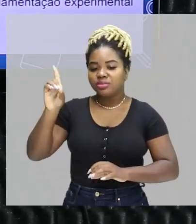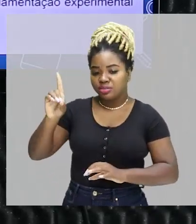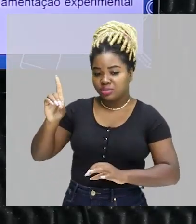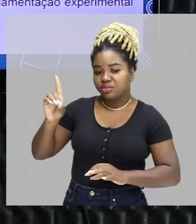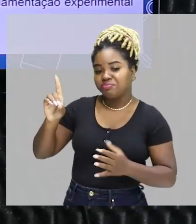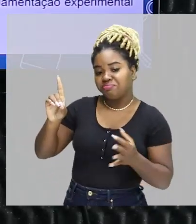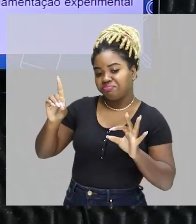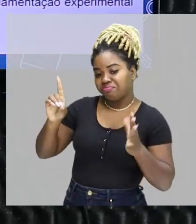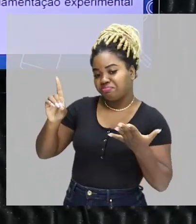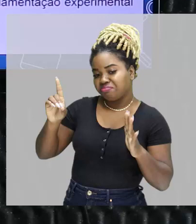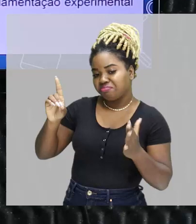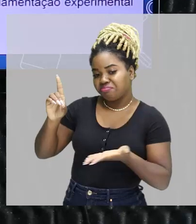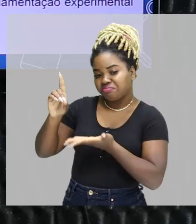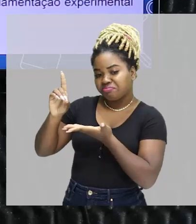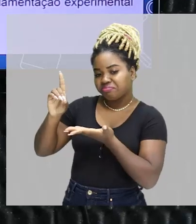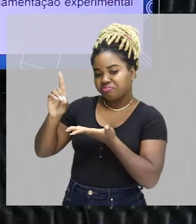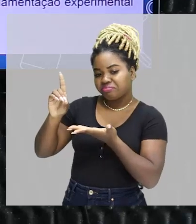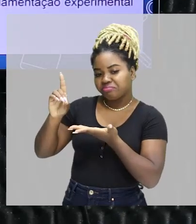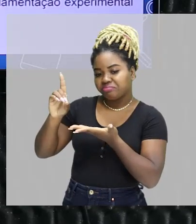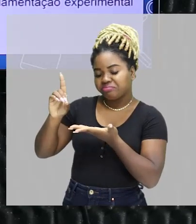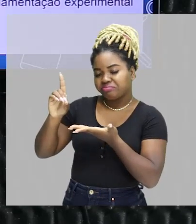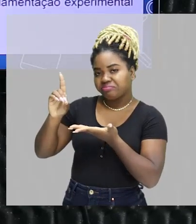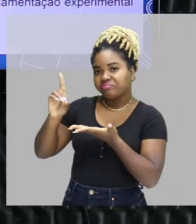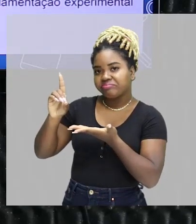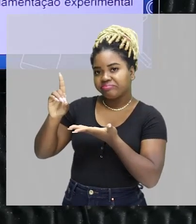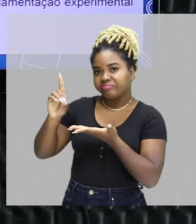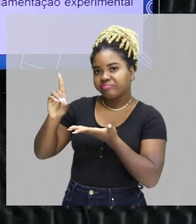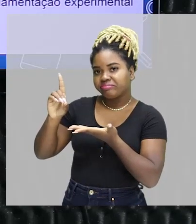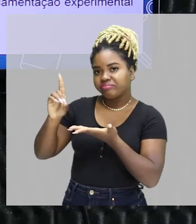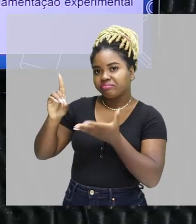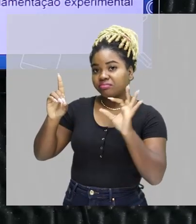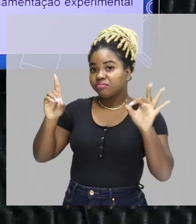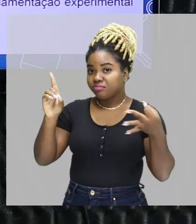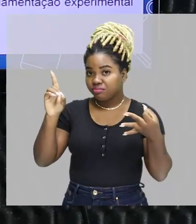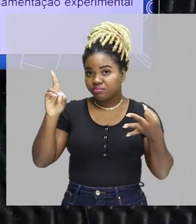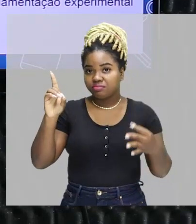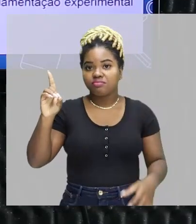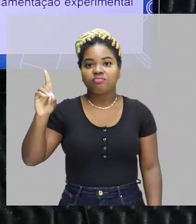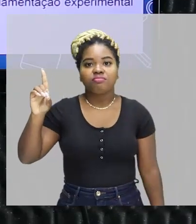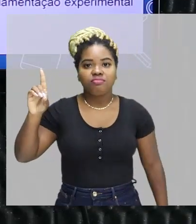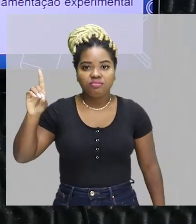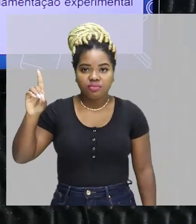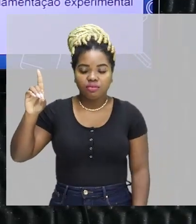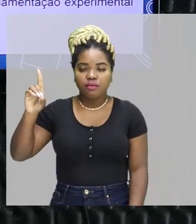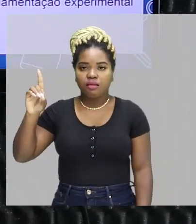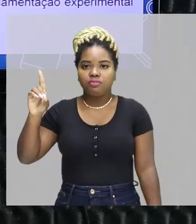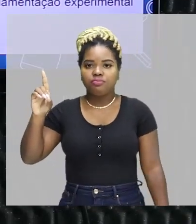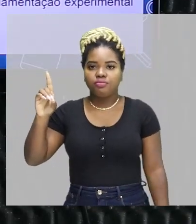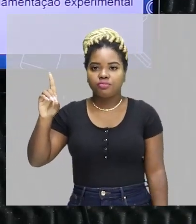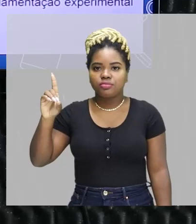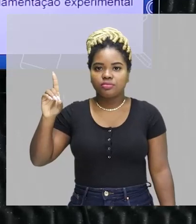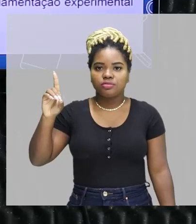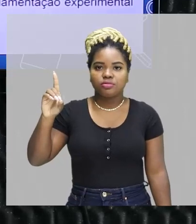de dado aí, por exemplo. Então, a letra D de dado, eu acredito que fica de bom tamanho para a gente nesta questão, tá? Marque